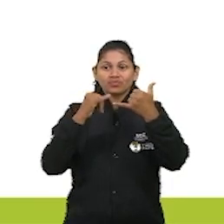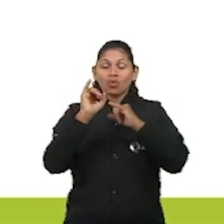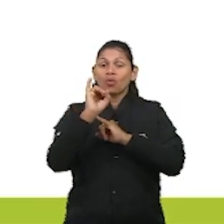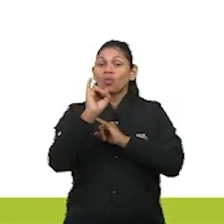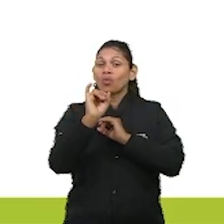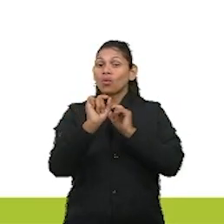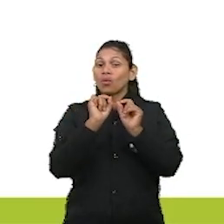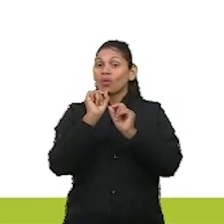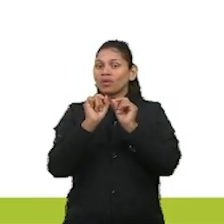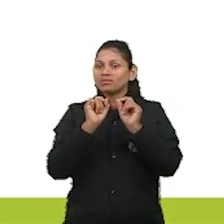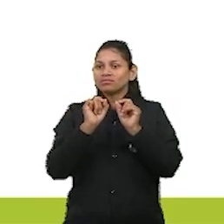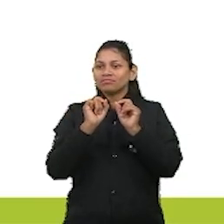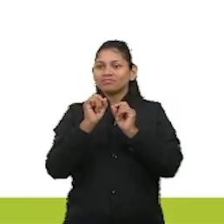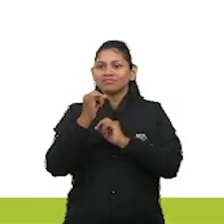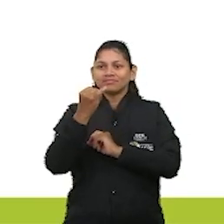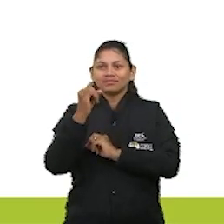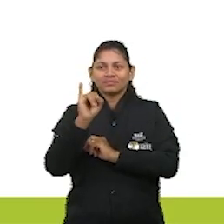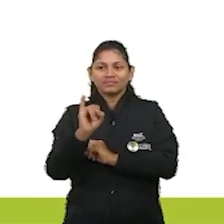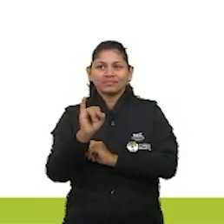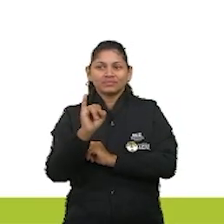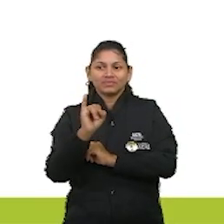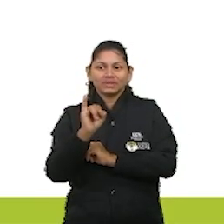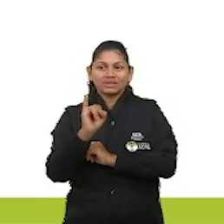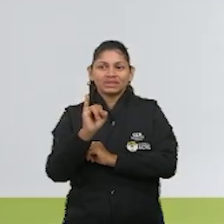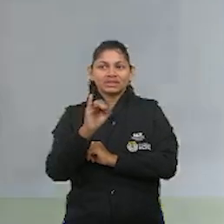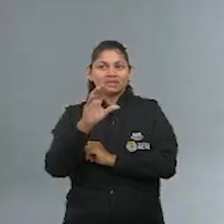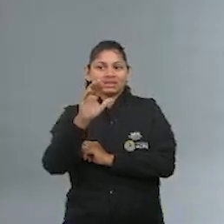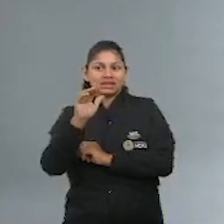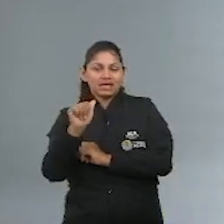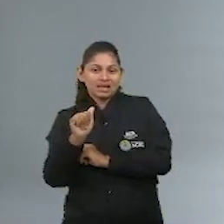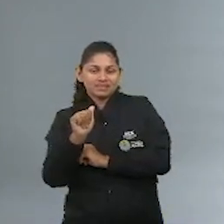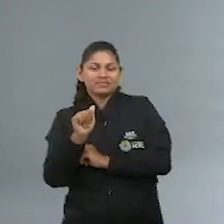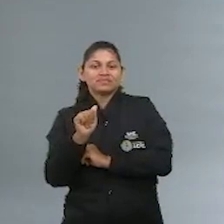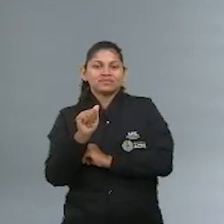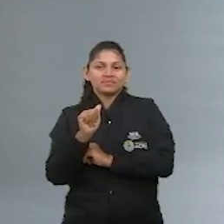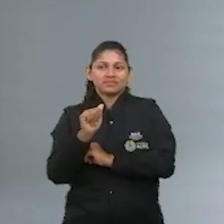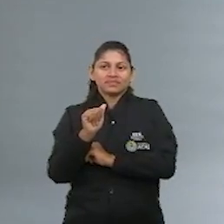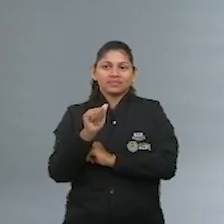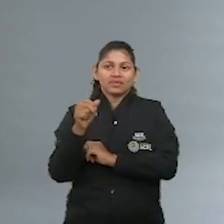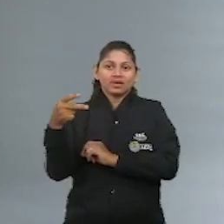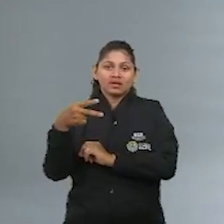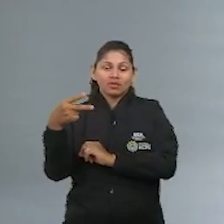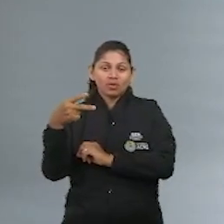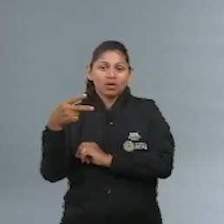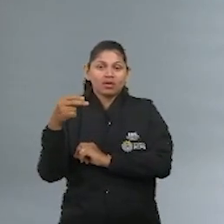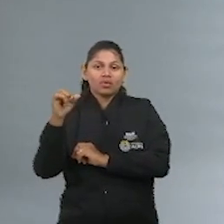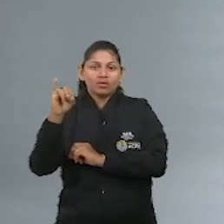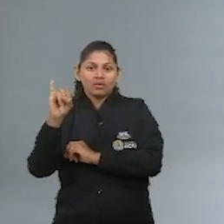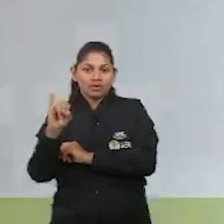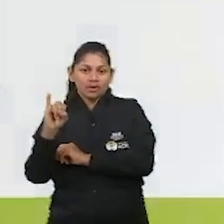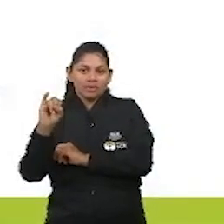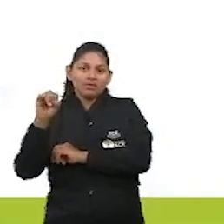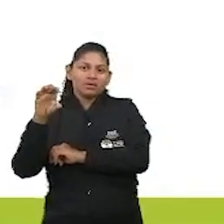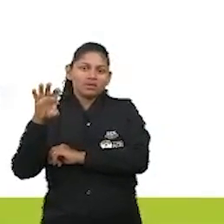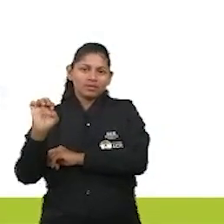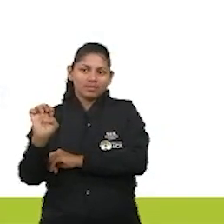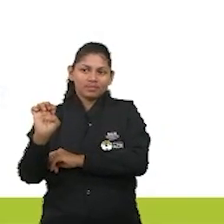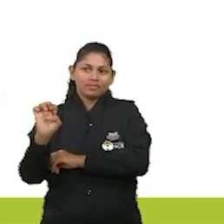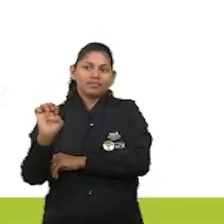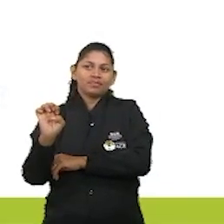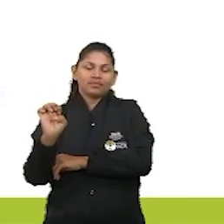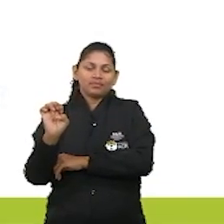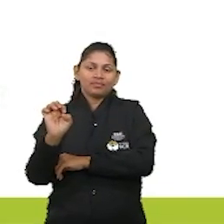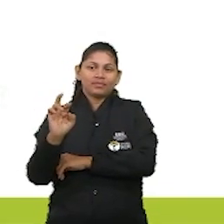com o meu IA. Então, o meu IA é igual ao meu IE, tá? E aí,